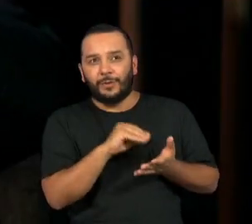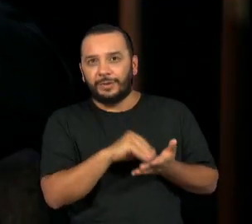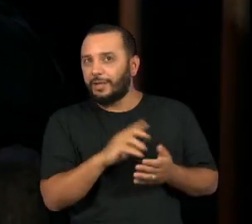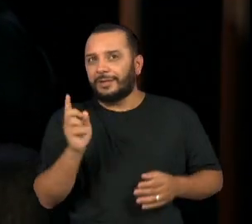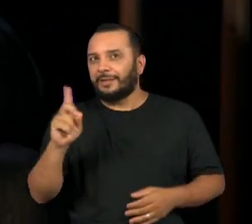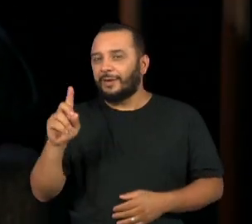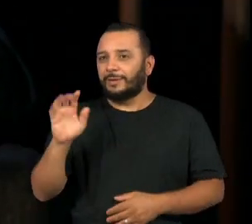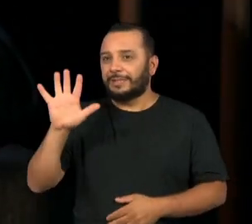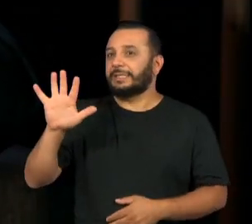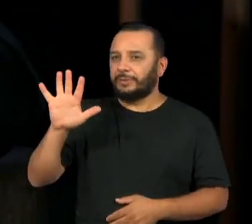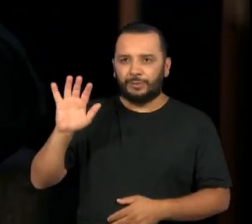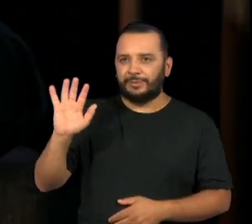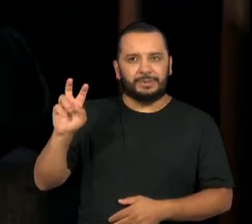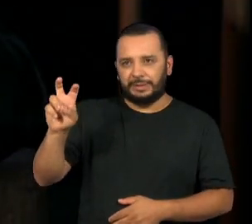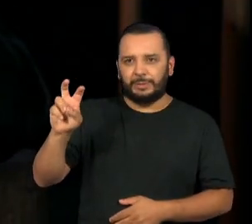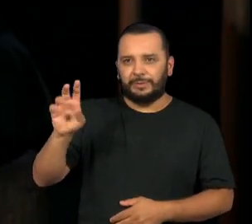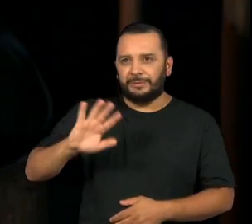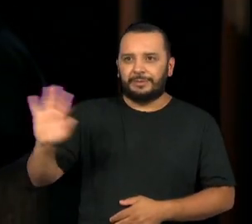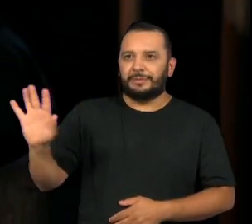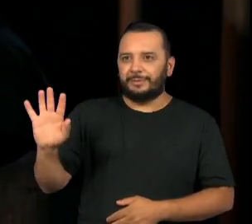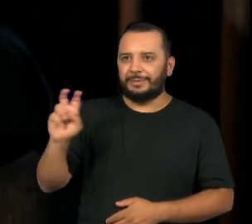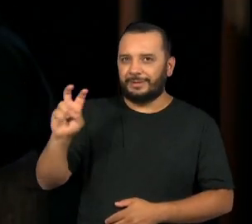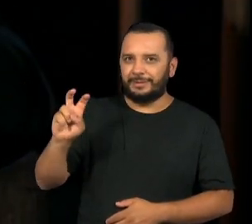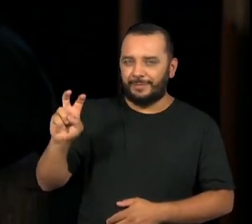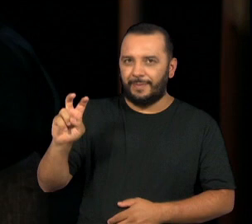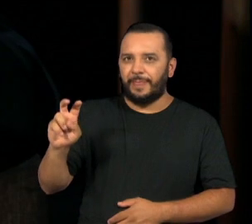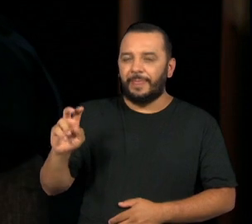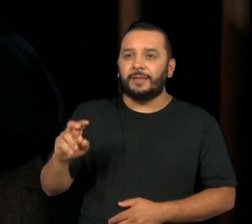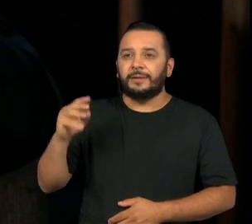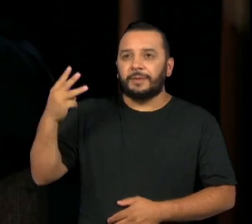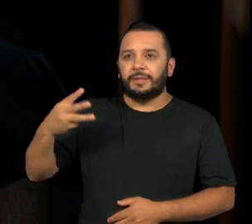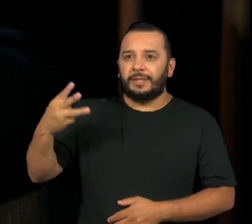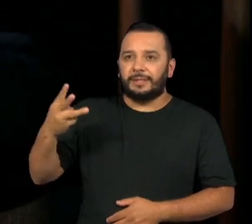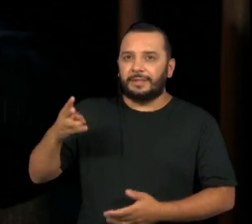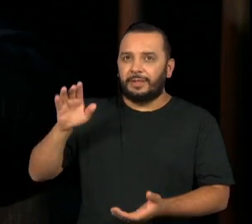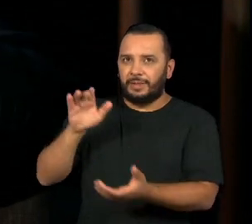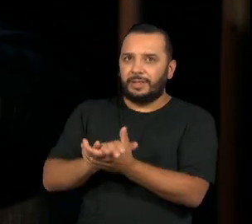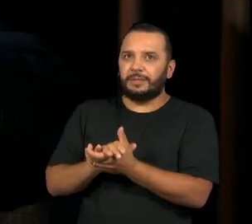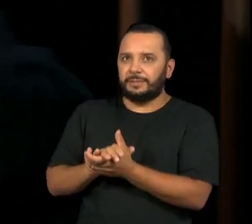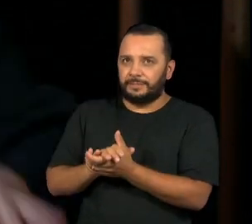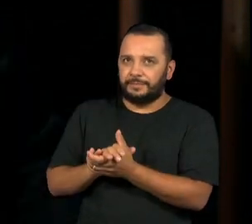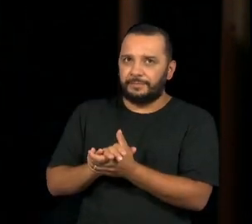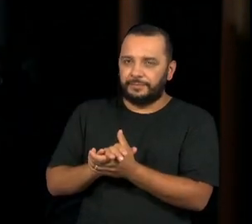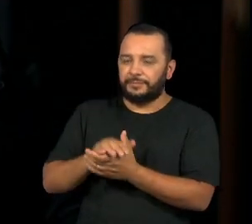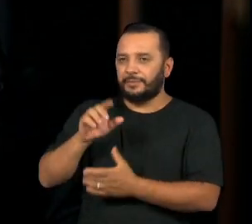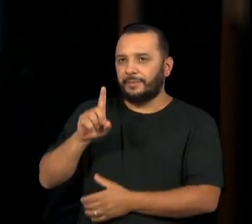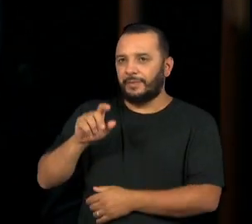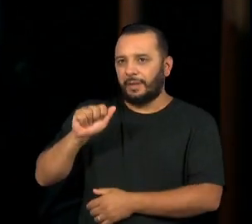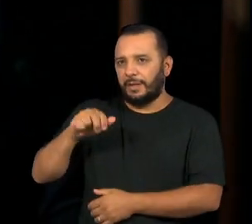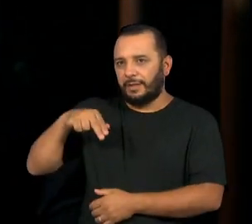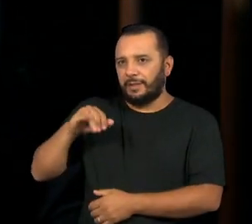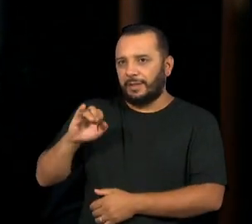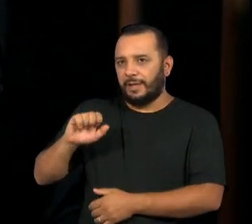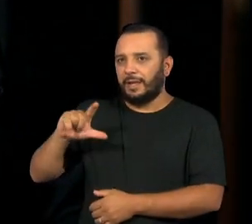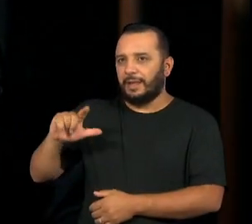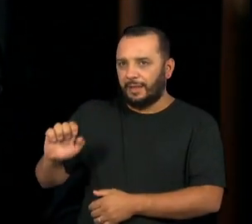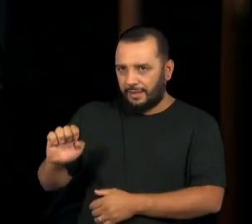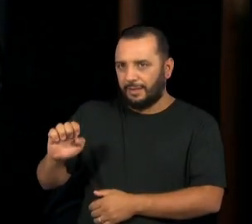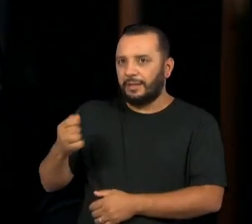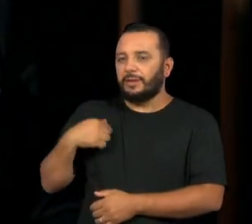está faltando. Não. E aí, e eu sou amigo de todos. No terceiro casamento, que é a Daniele, a gente estava em